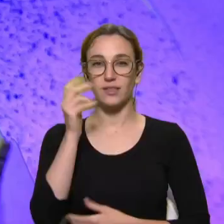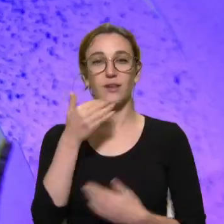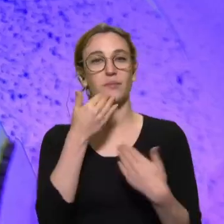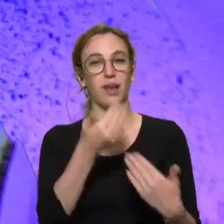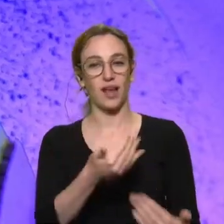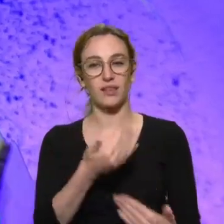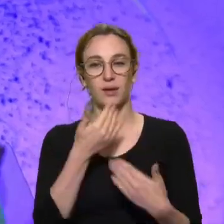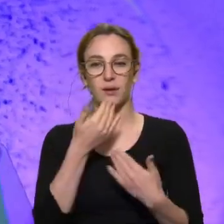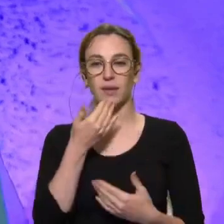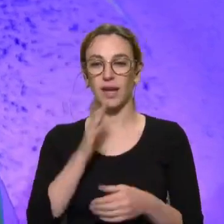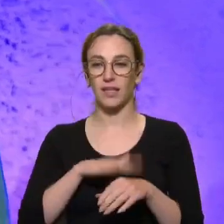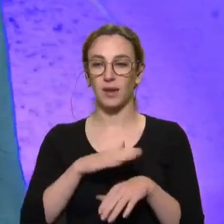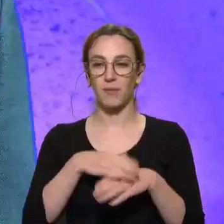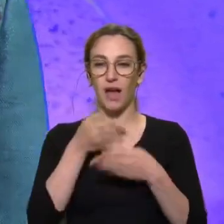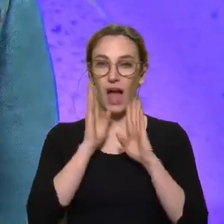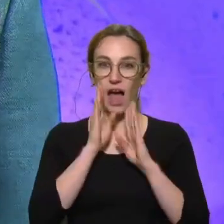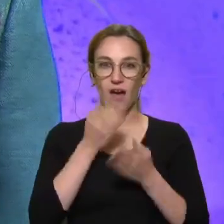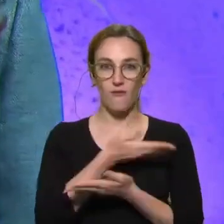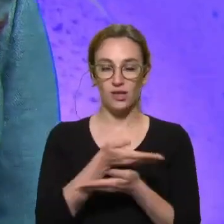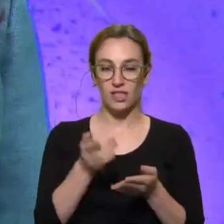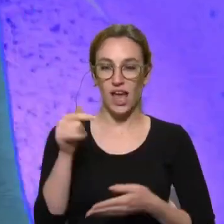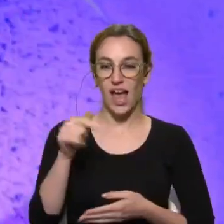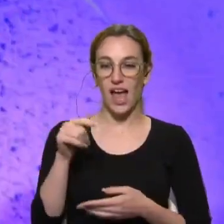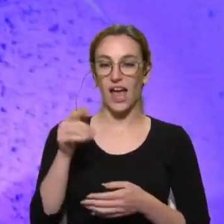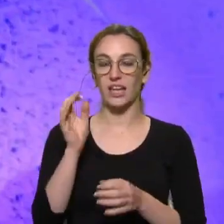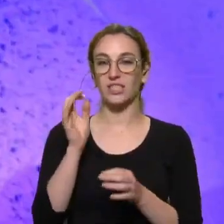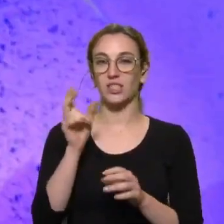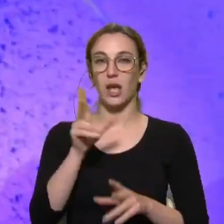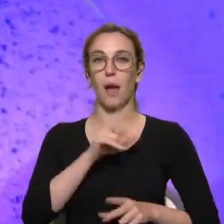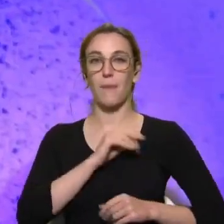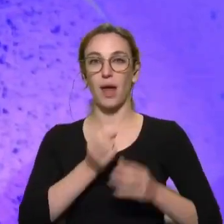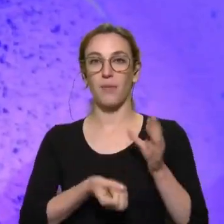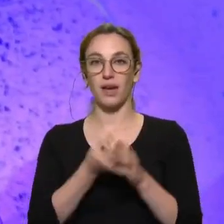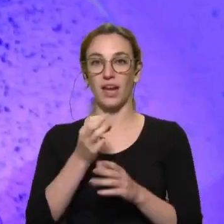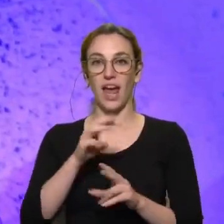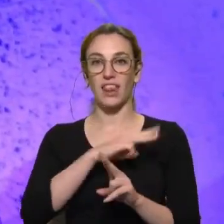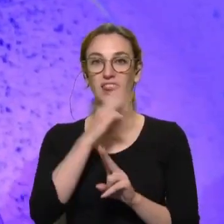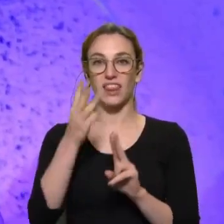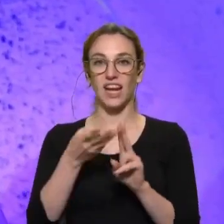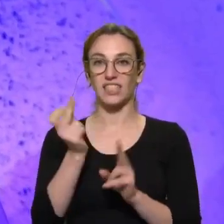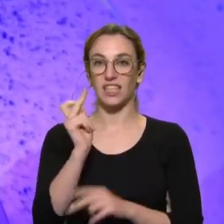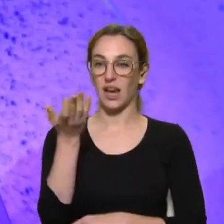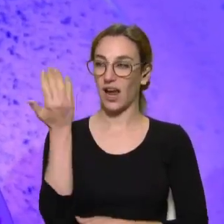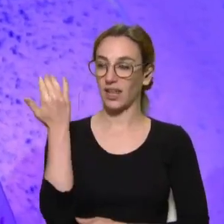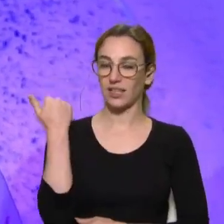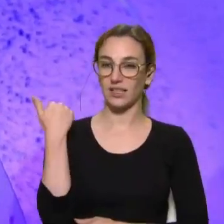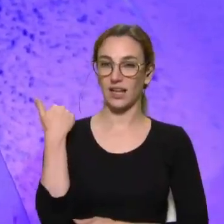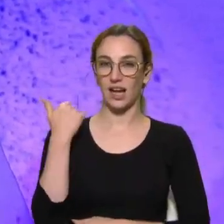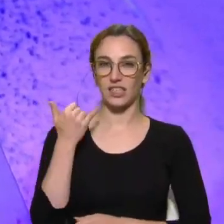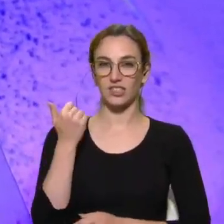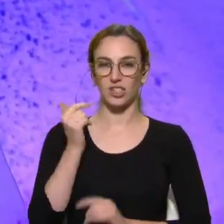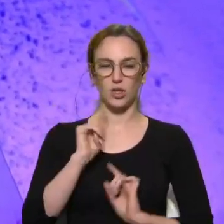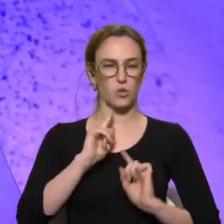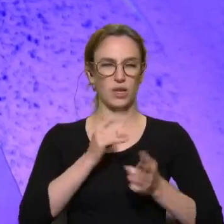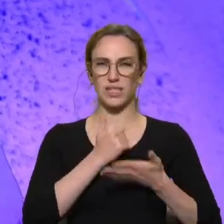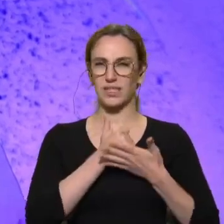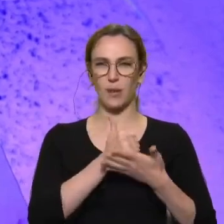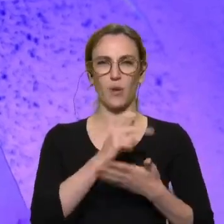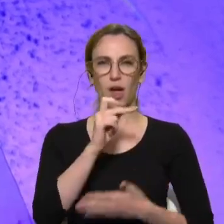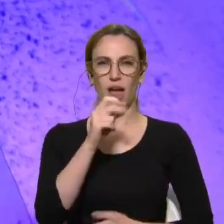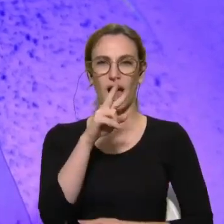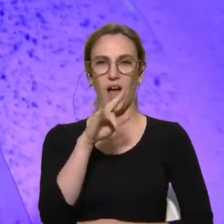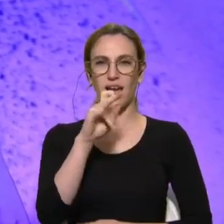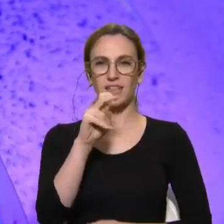obrigada pela vossa atenção também. Este prémio foi criado há 3 anos, contou desde o primeiro momento com o apoio da Axians. E destina-se a premiar